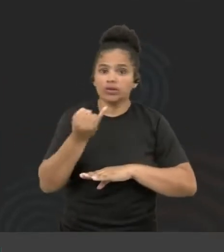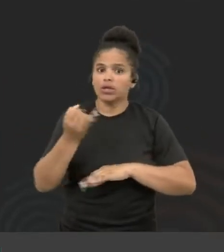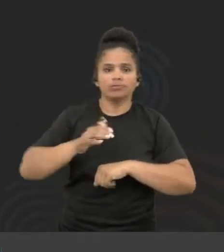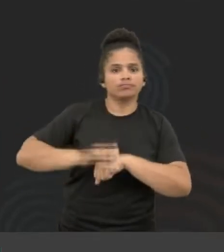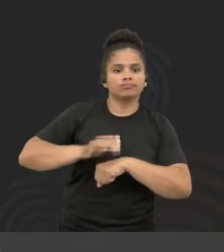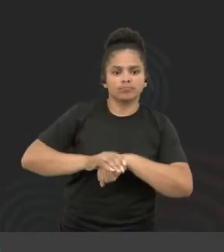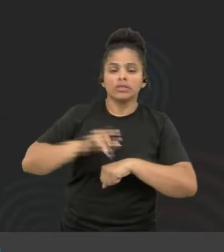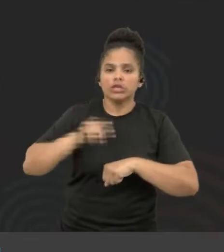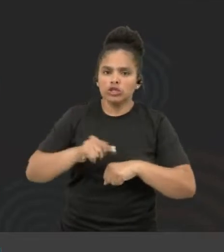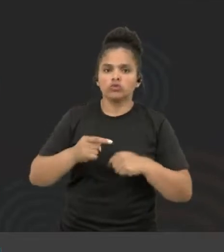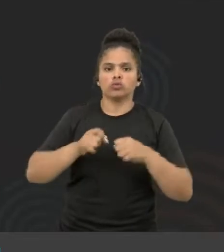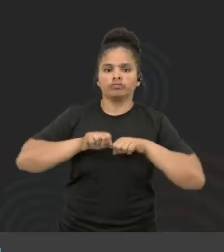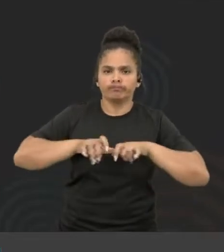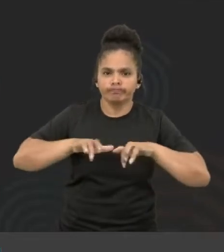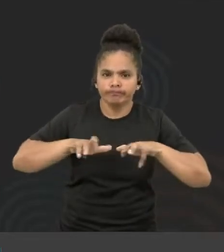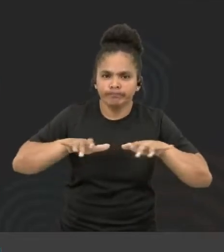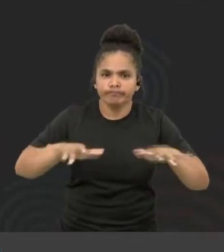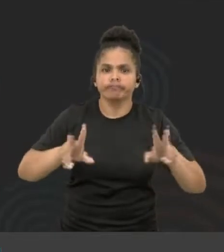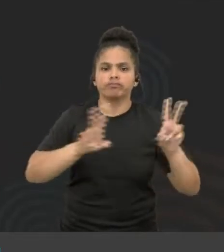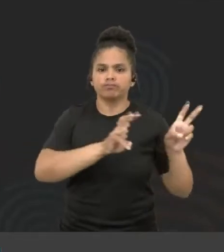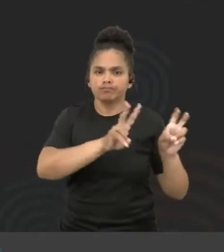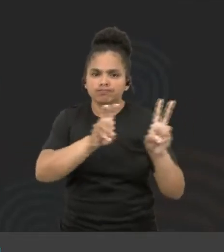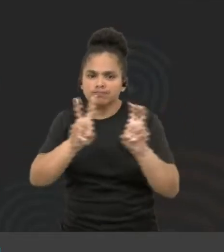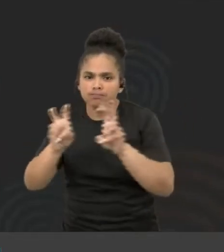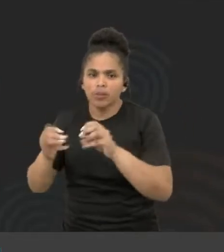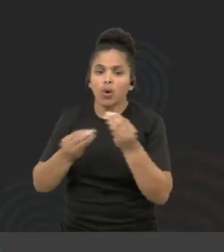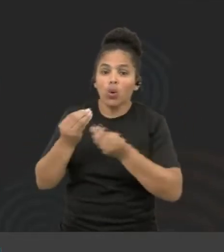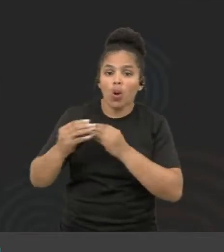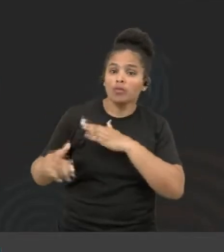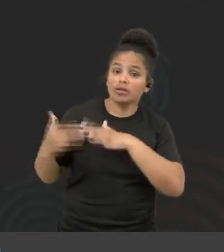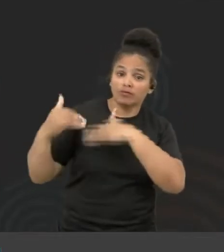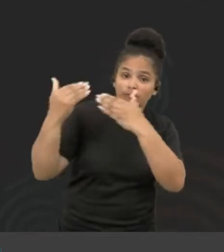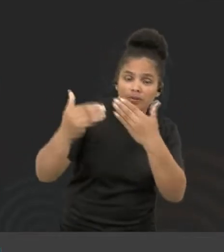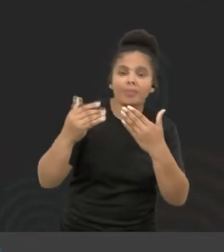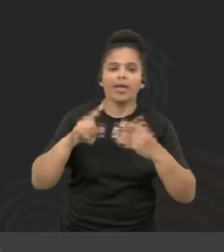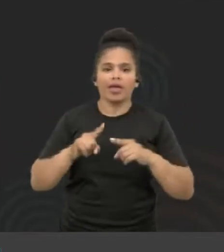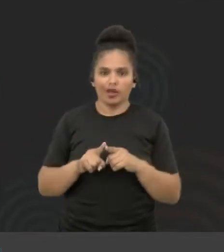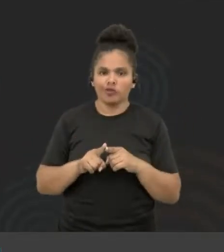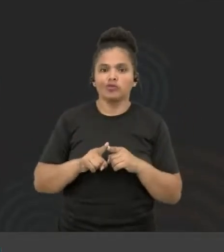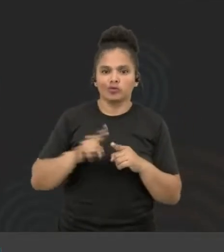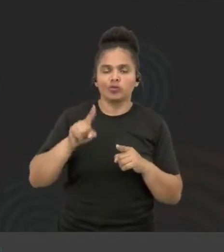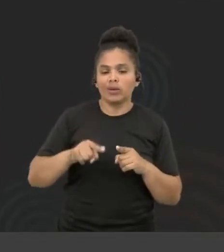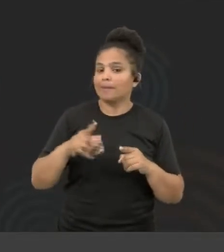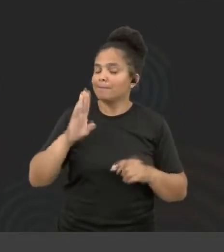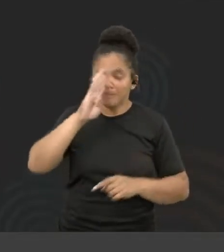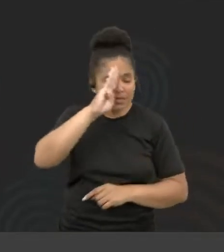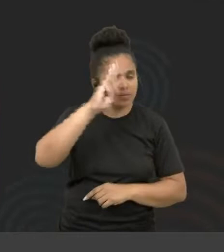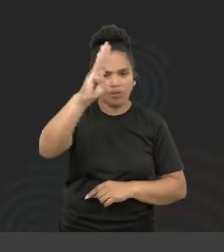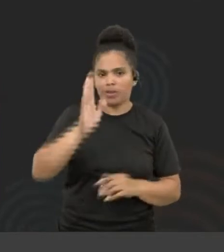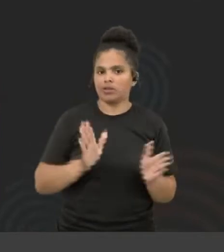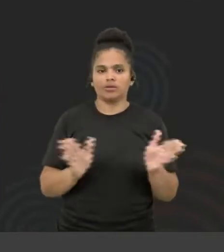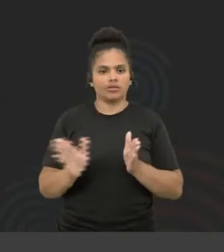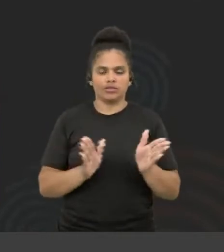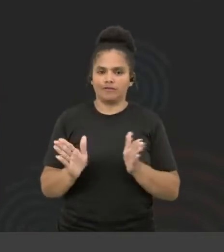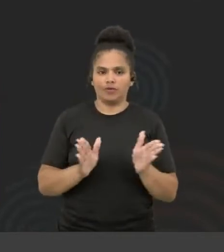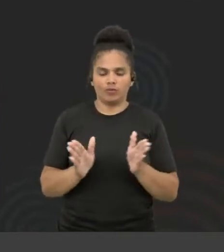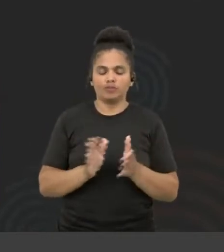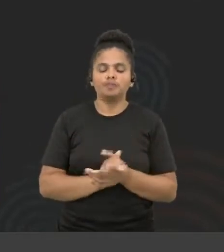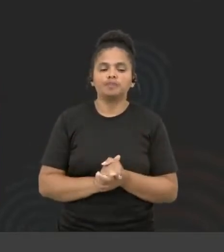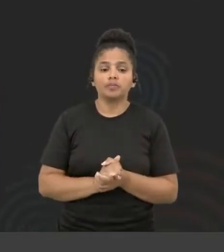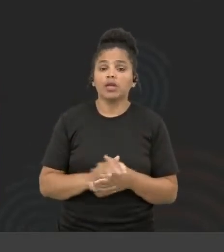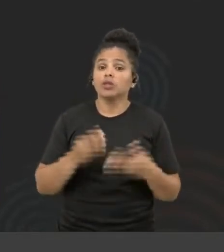para fomentar o desenvolvimento da web e principalmente de uma web acessível. Bom, só